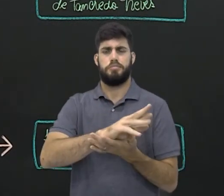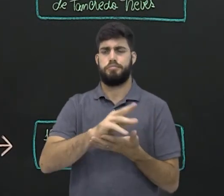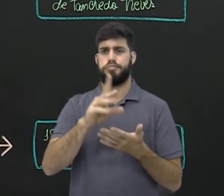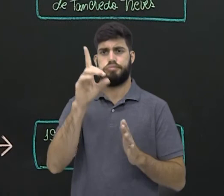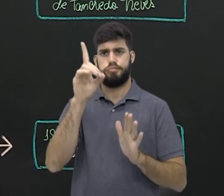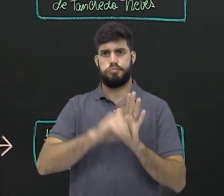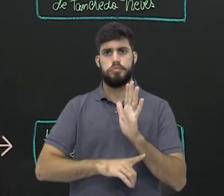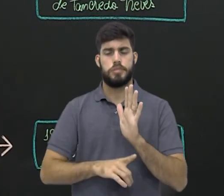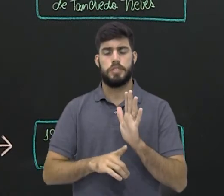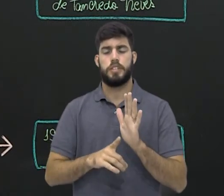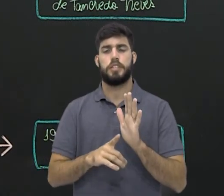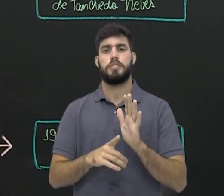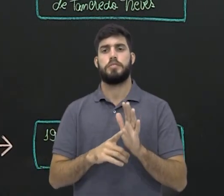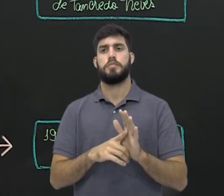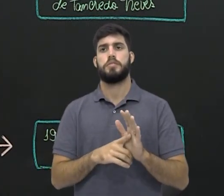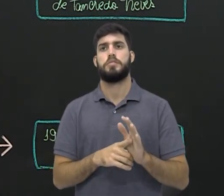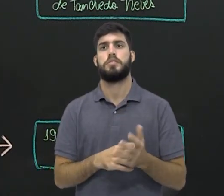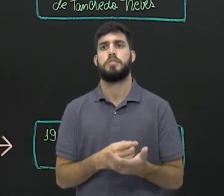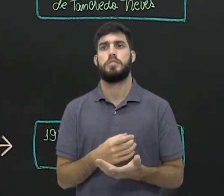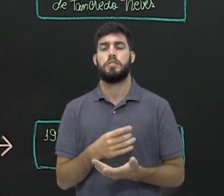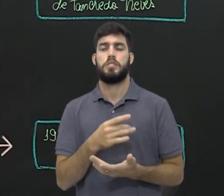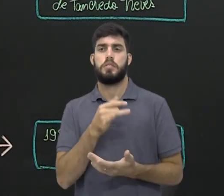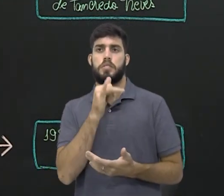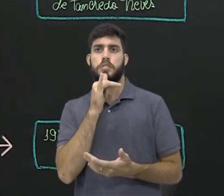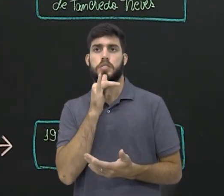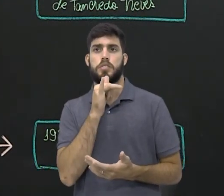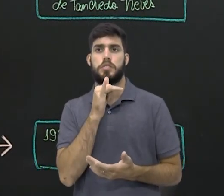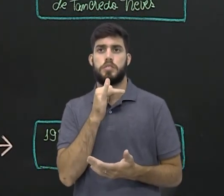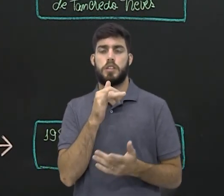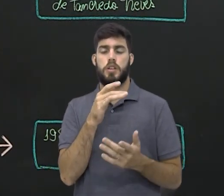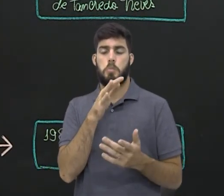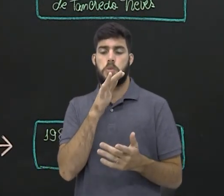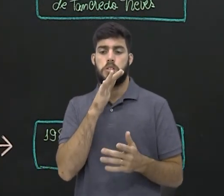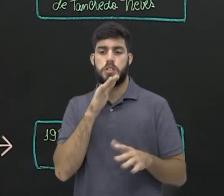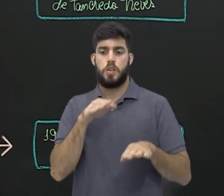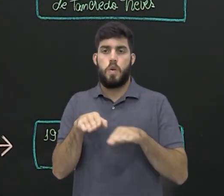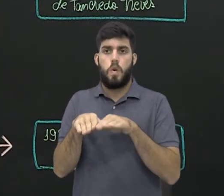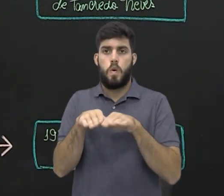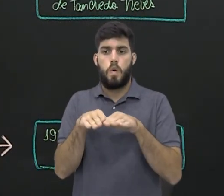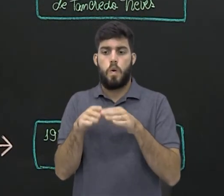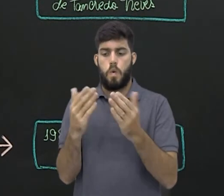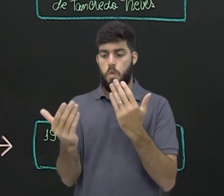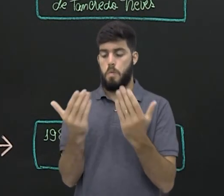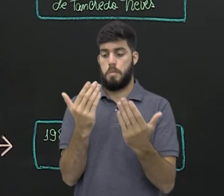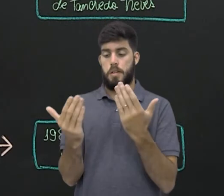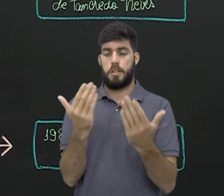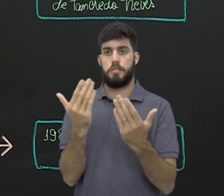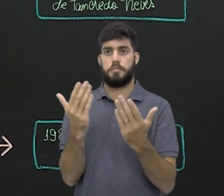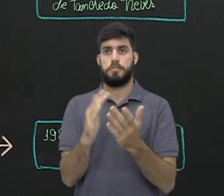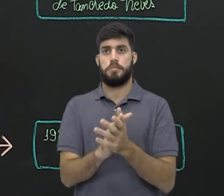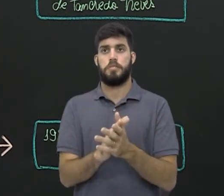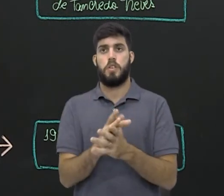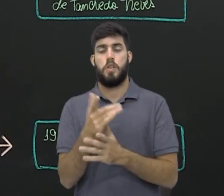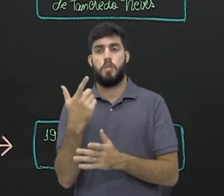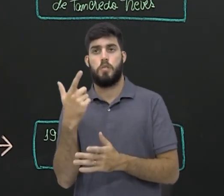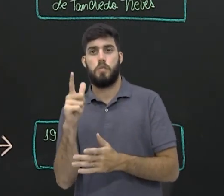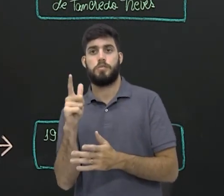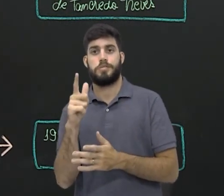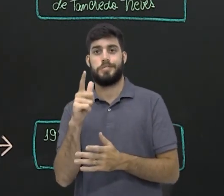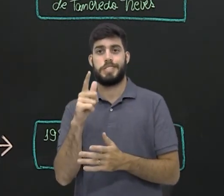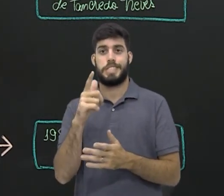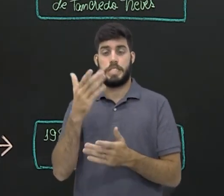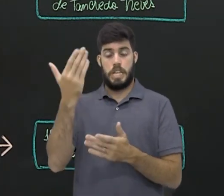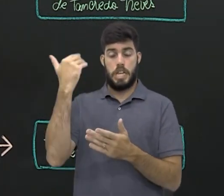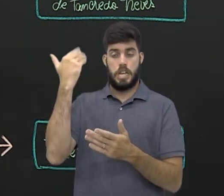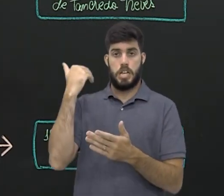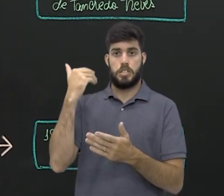importantes para os indivíduos, né? E nesse sentido, se comparado com as outras constituições brasileiras, ela